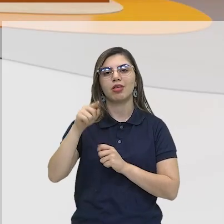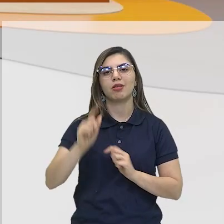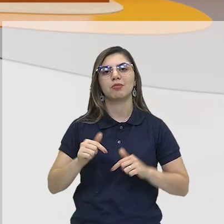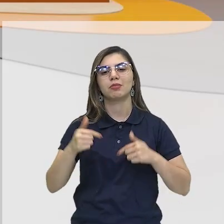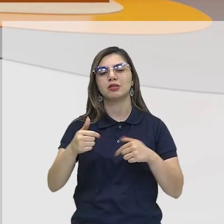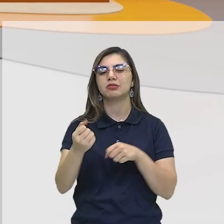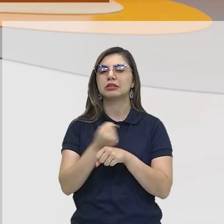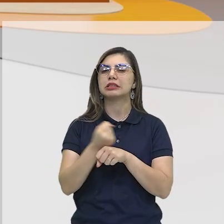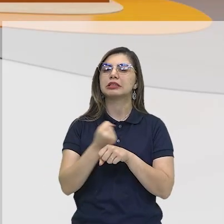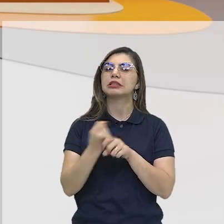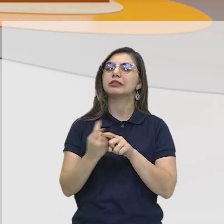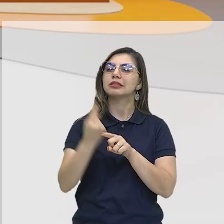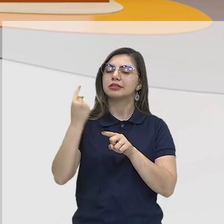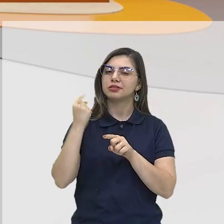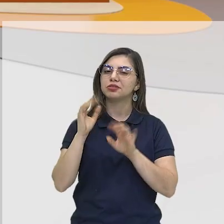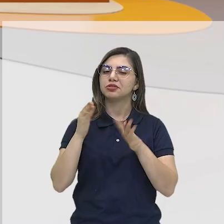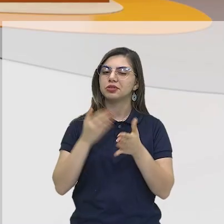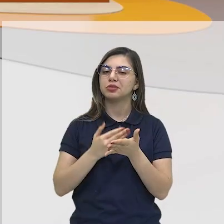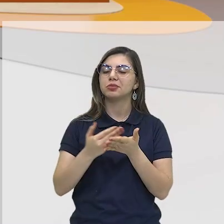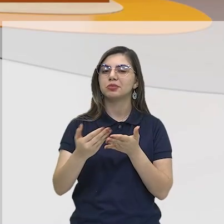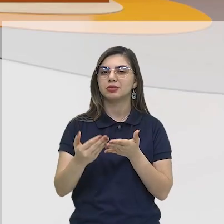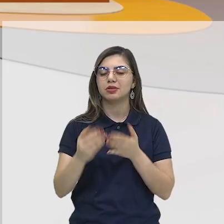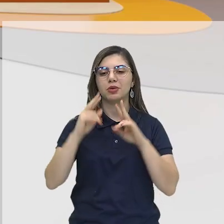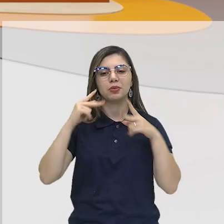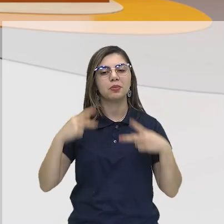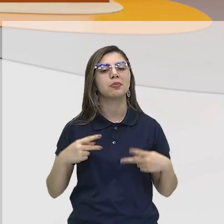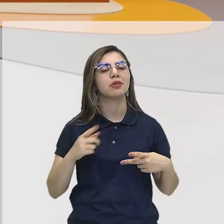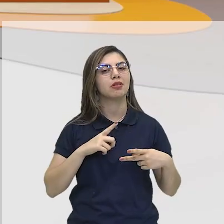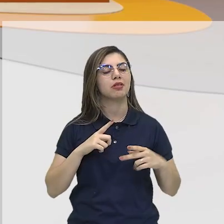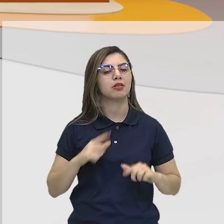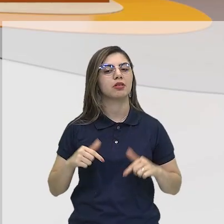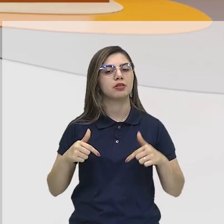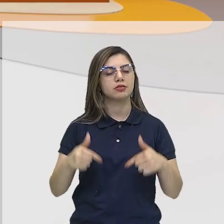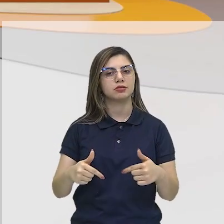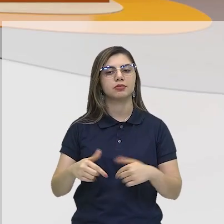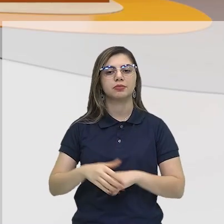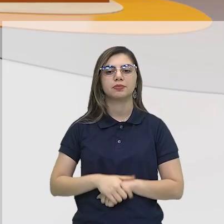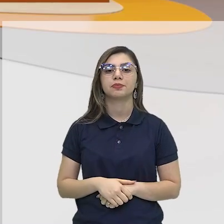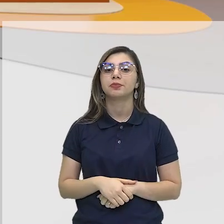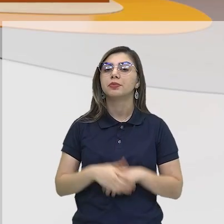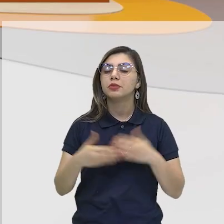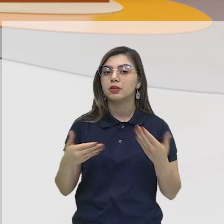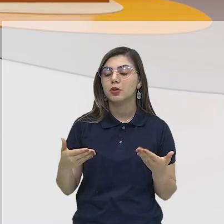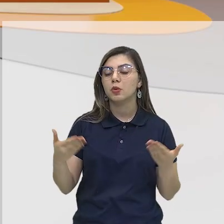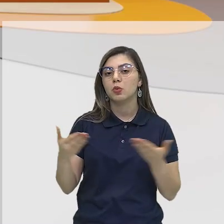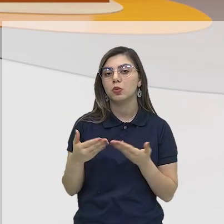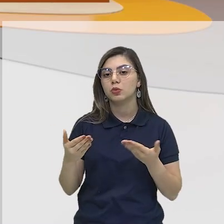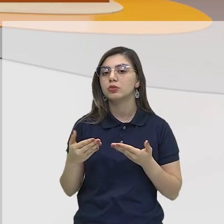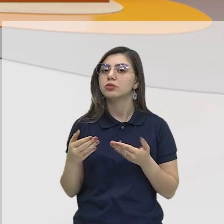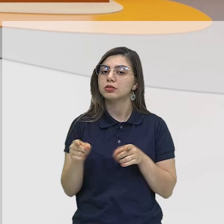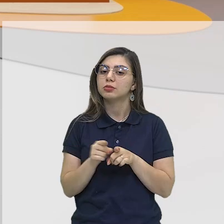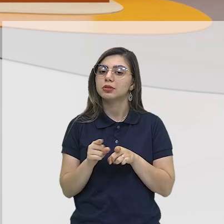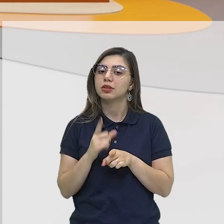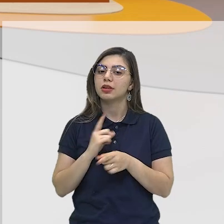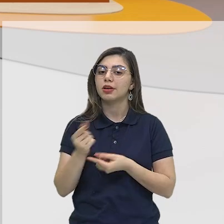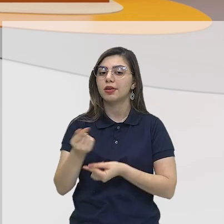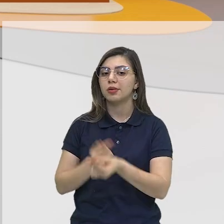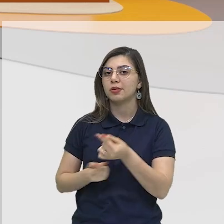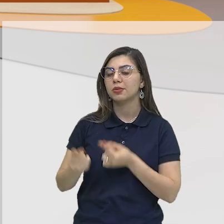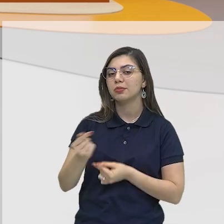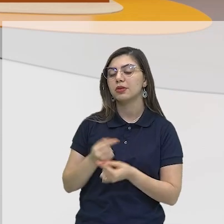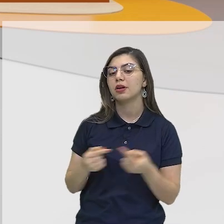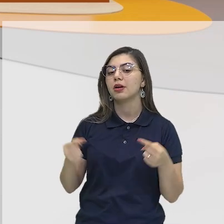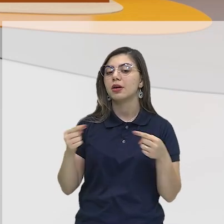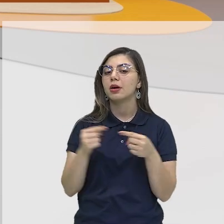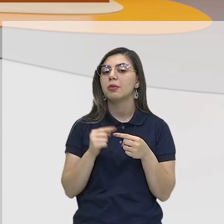ser humano. Como é que a gente pode definir essa atividade, que hoje é uma atividade econômica também? Como